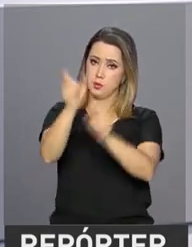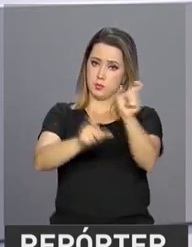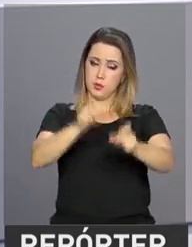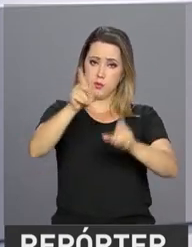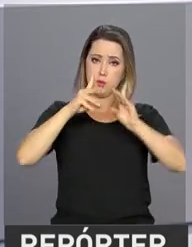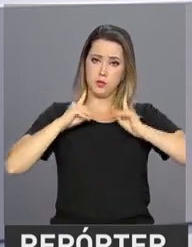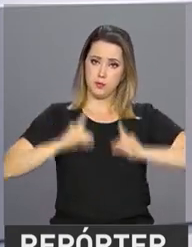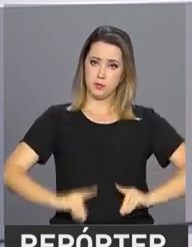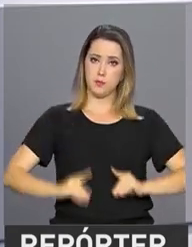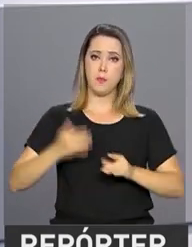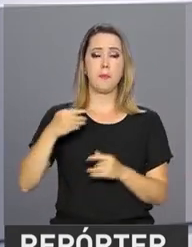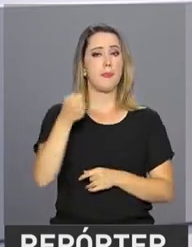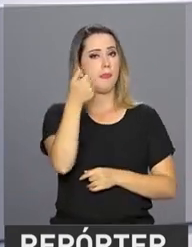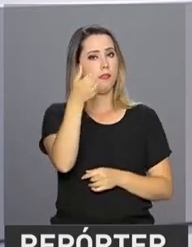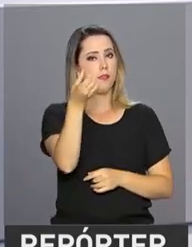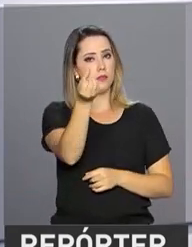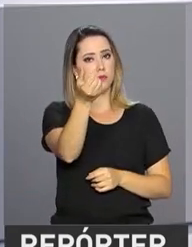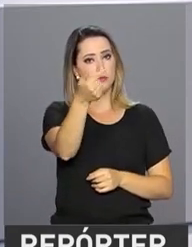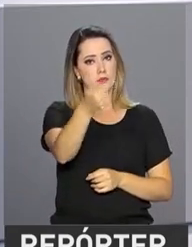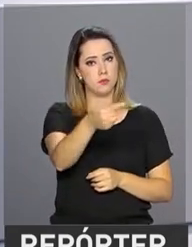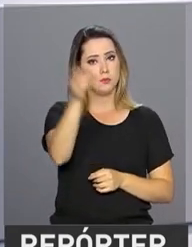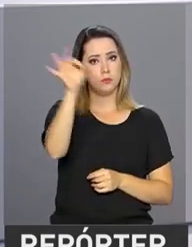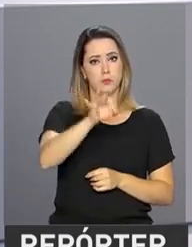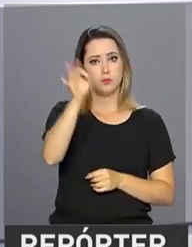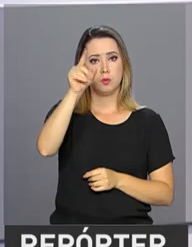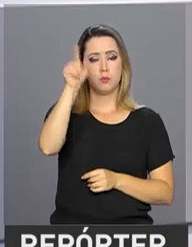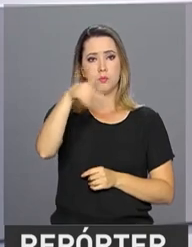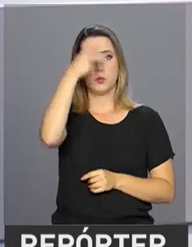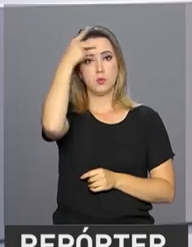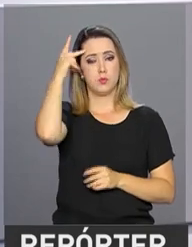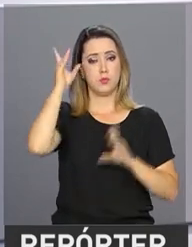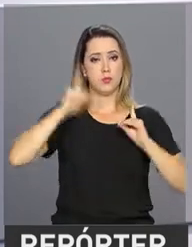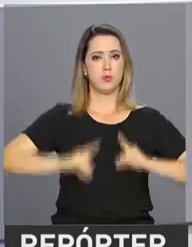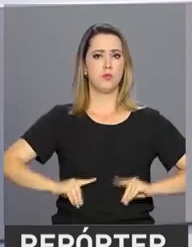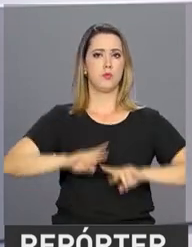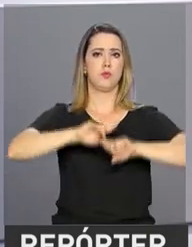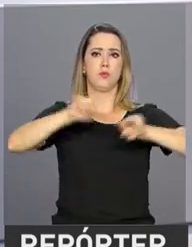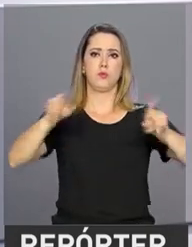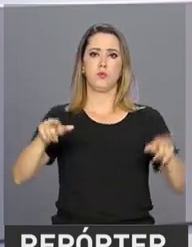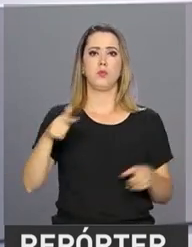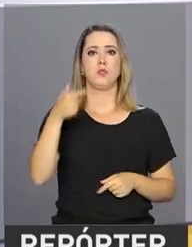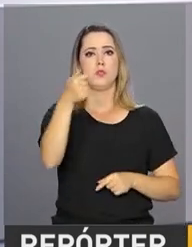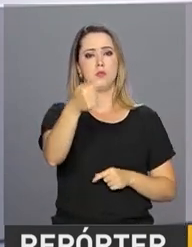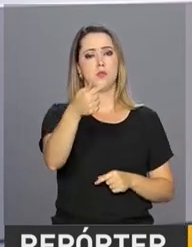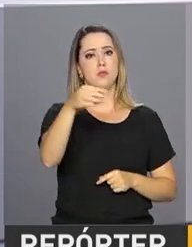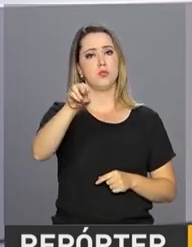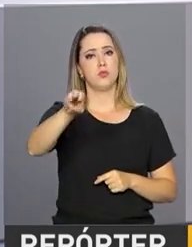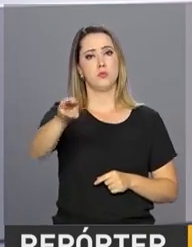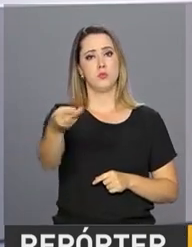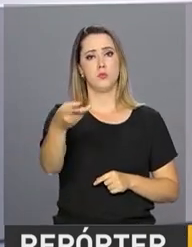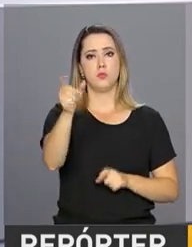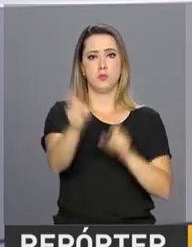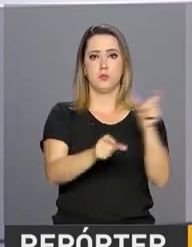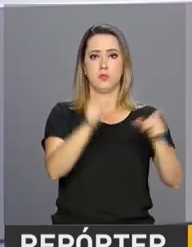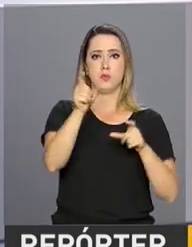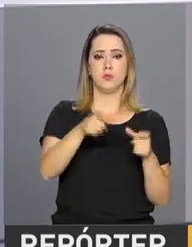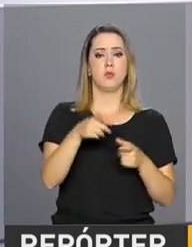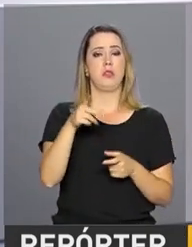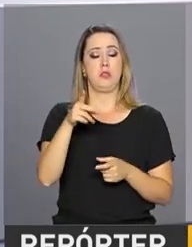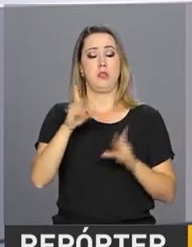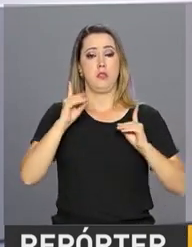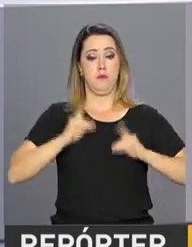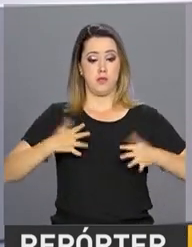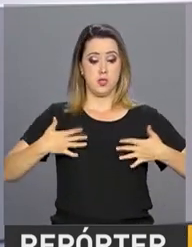trabalhadores deste total quase 67% são para pessoas com deficiências múltiplas mais de sete mil para deficientes